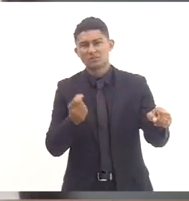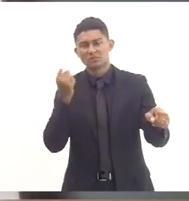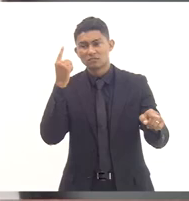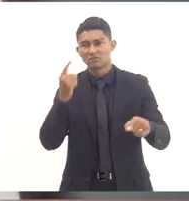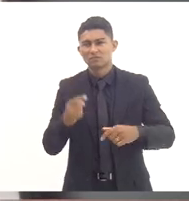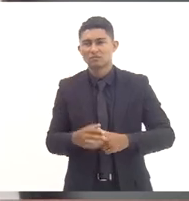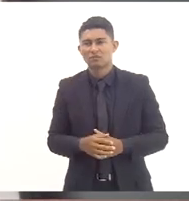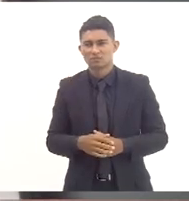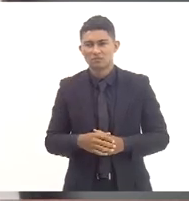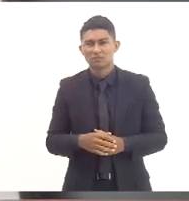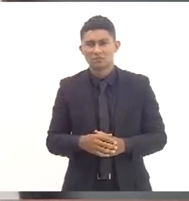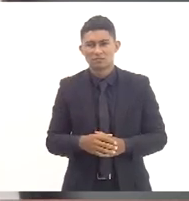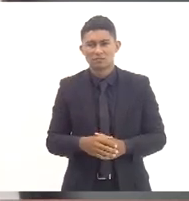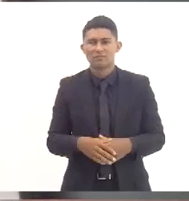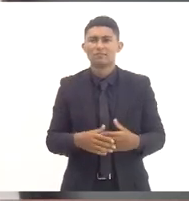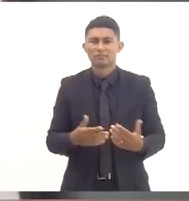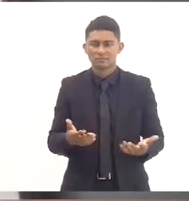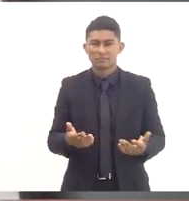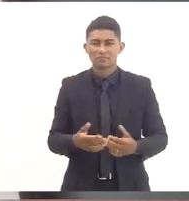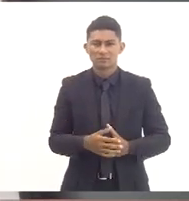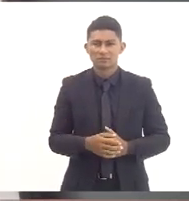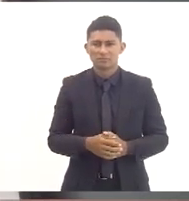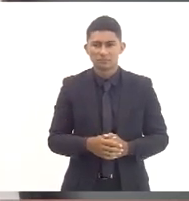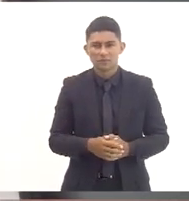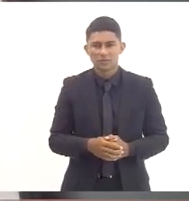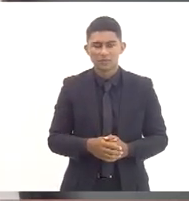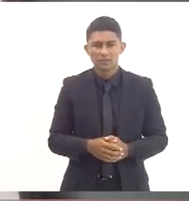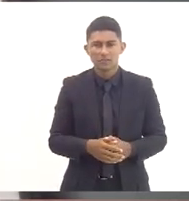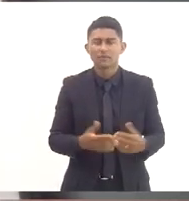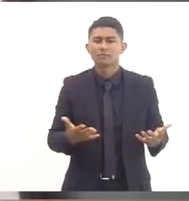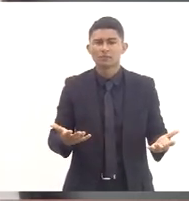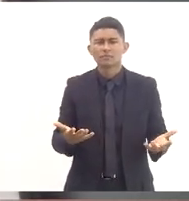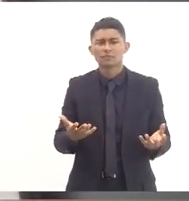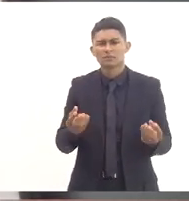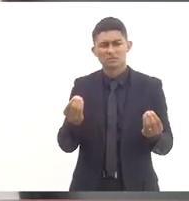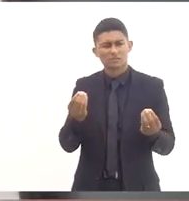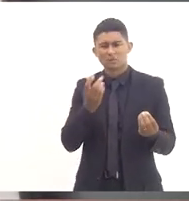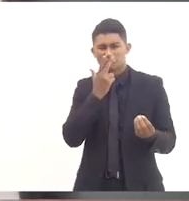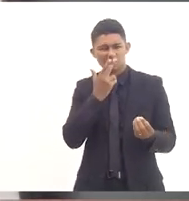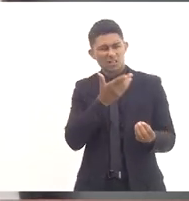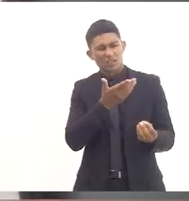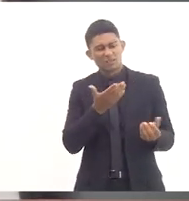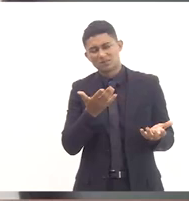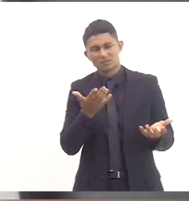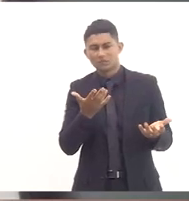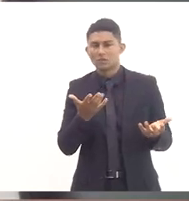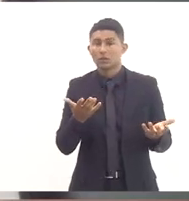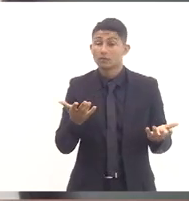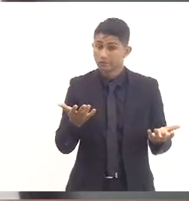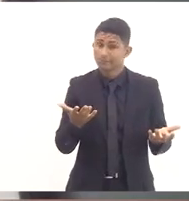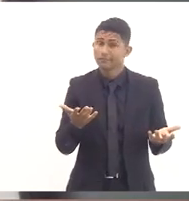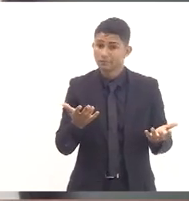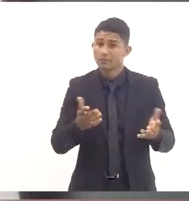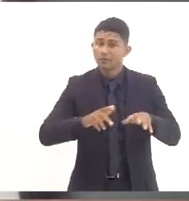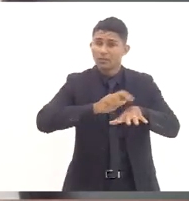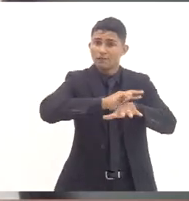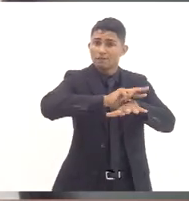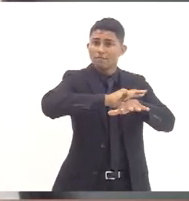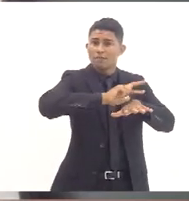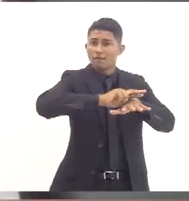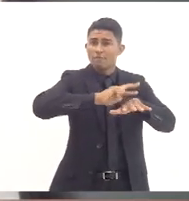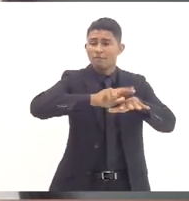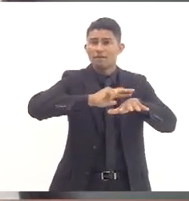pode não ser comum mas é normal basta que a gente tem essa visão né Essa diversidade de